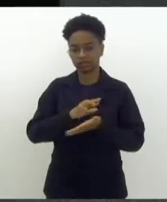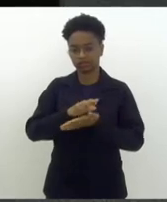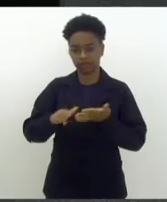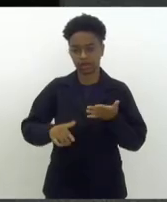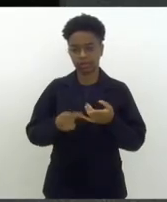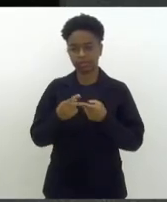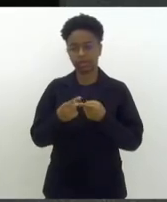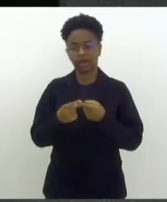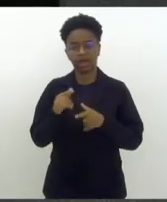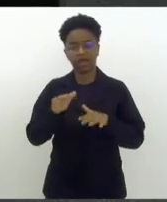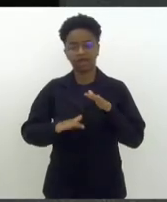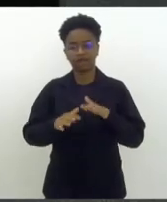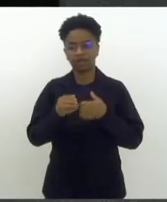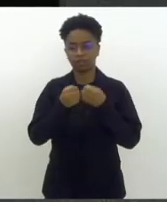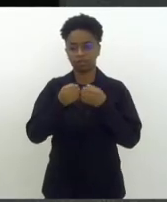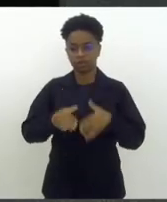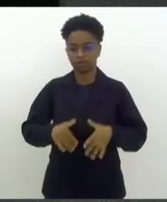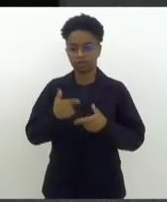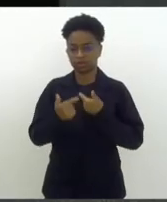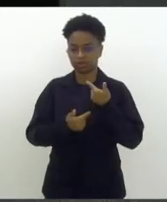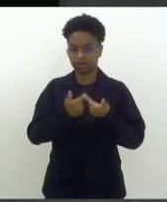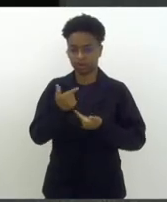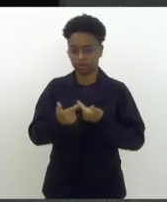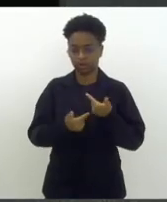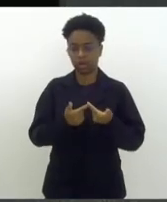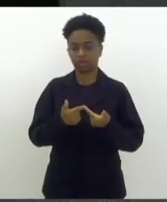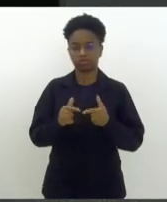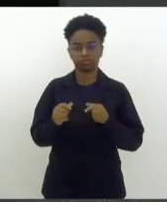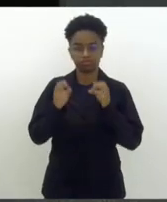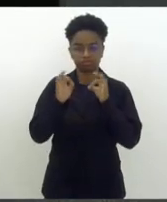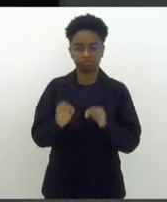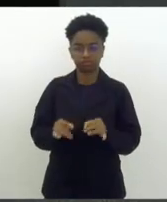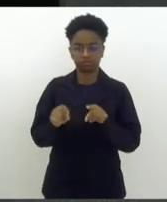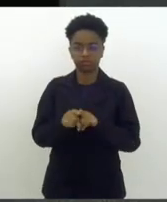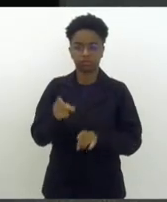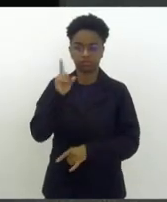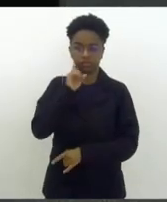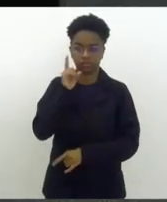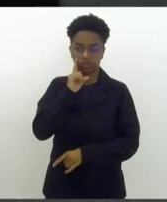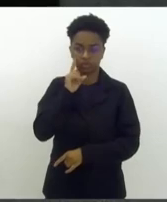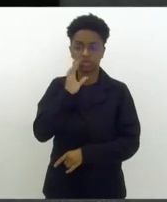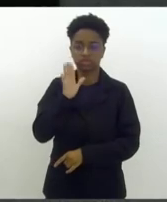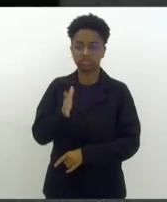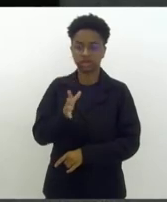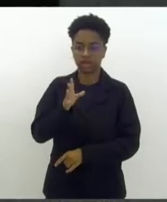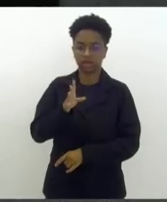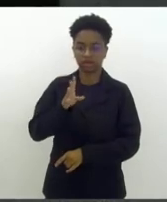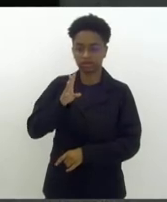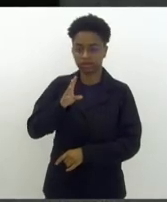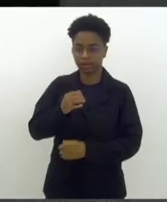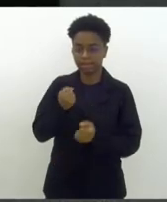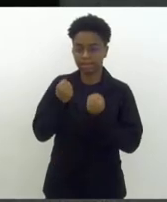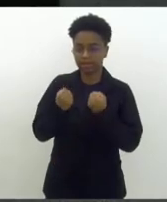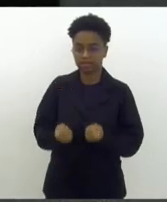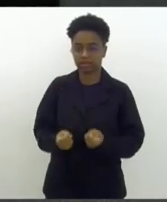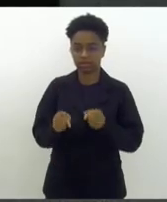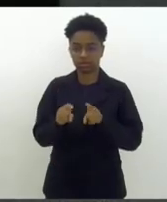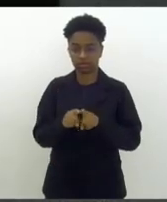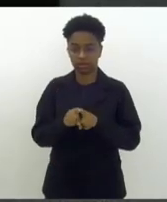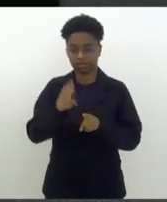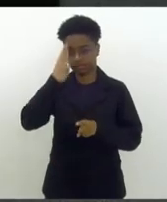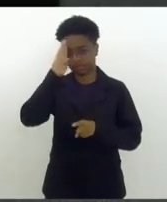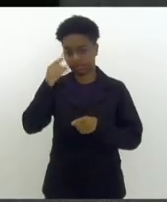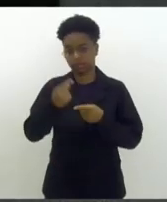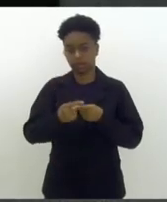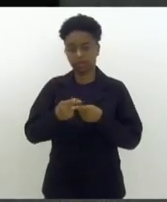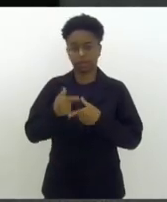vezes inviabilizam o trabalho regular e diário que já é intenso especialmente diante do acúmulo